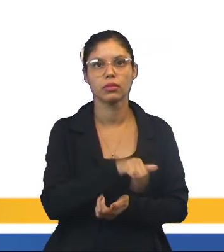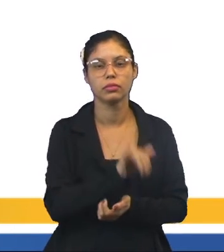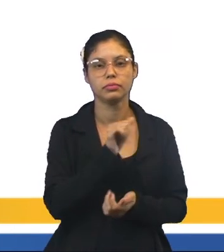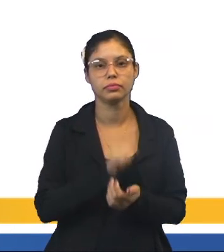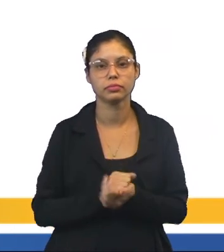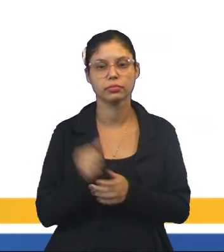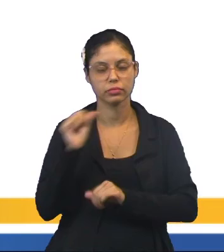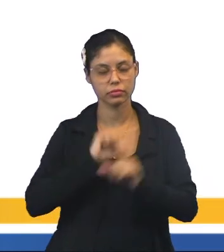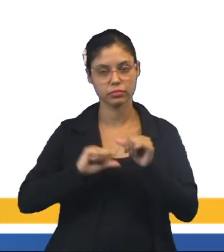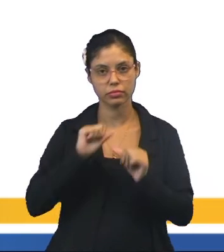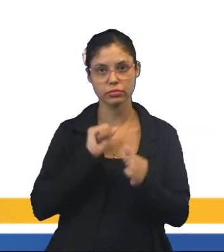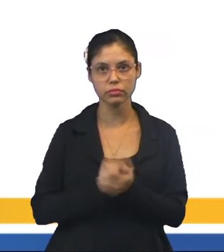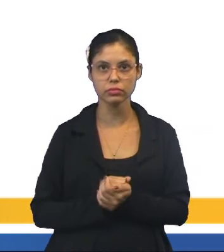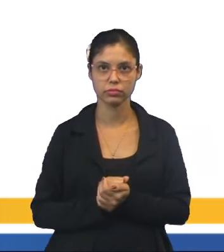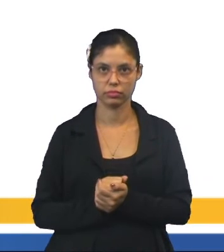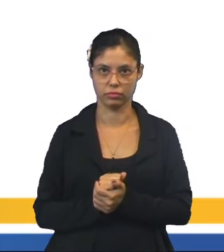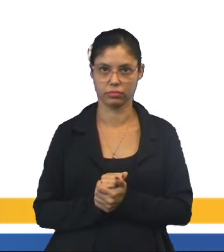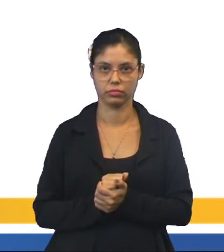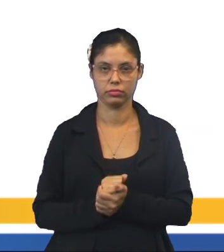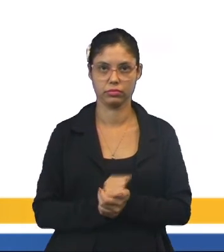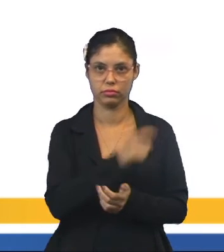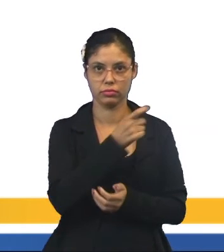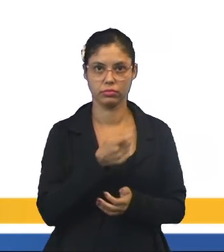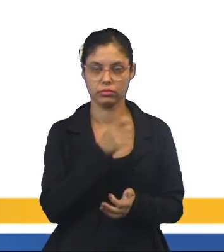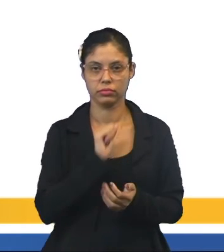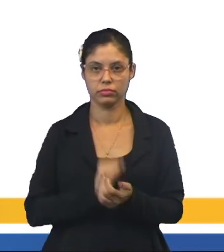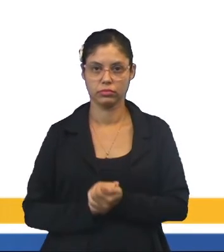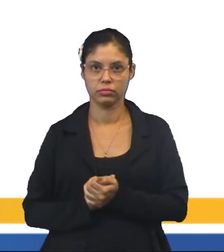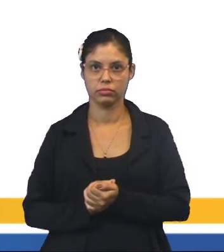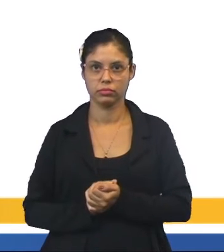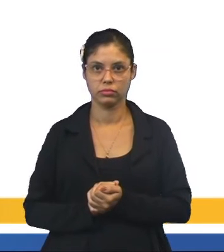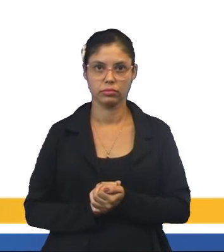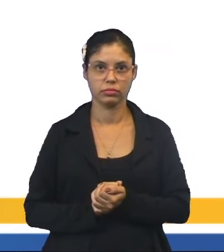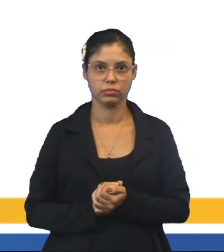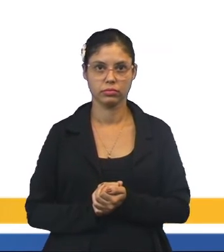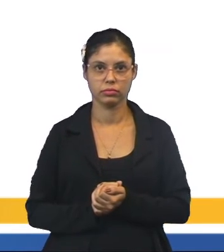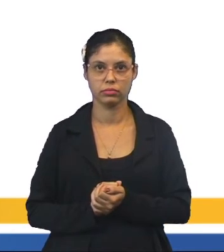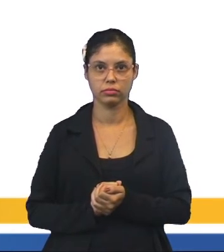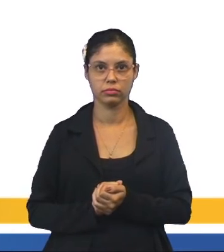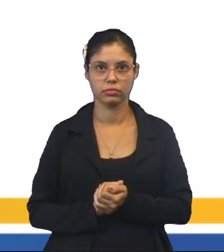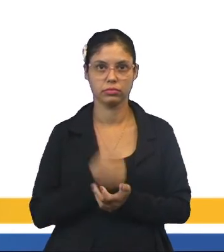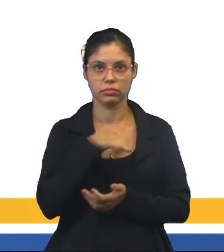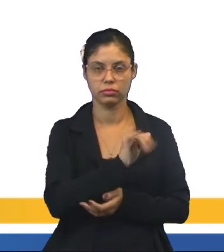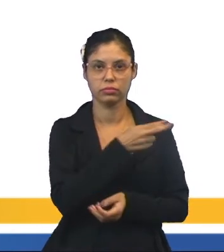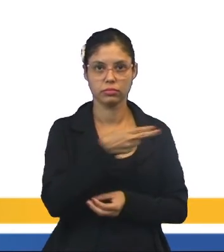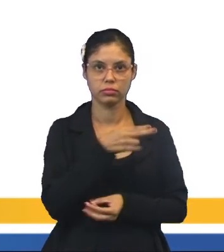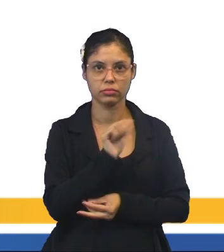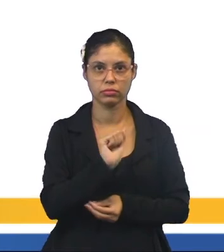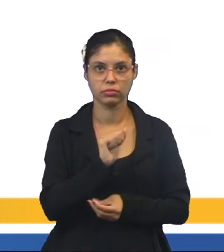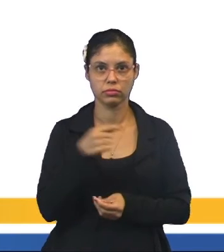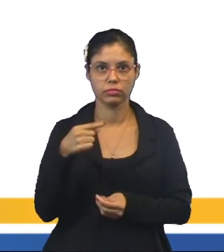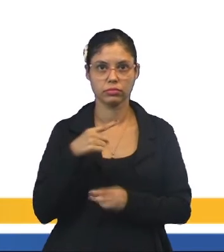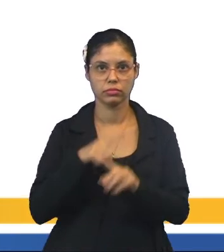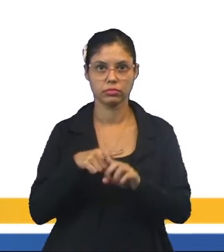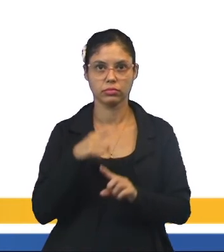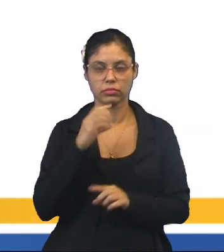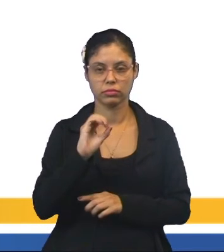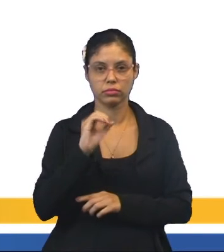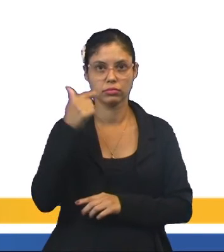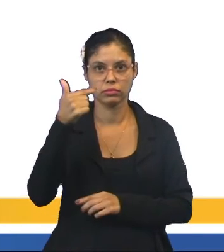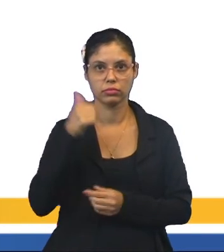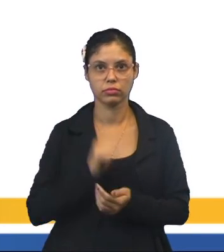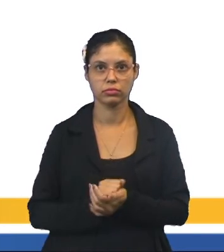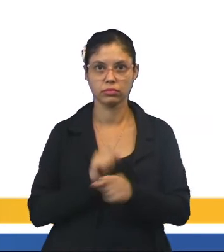Se eu vou trocar aí, então nós vamos trocar o x, tá? O x vai ficar pelo zero. Y é igual a vezes zero